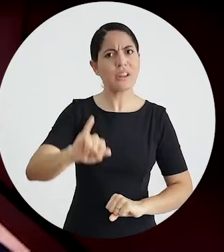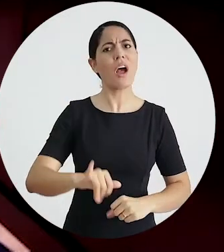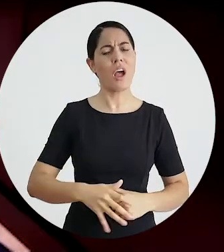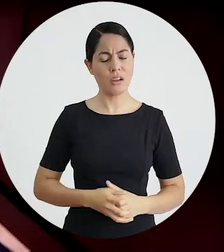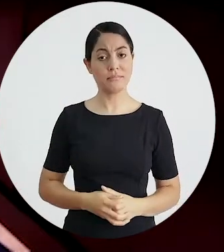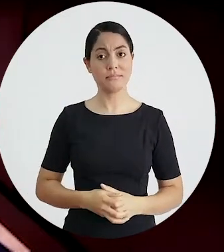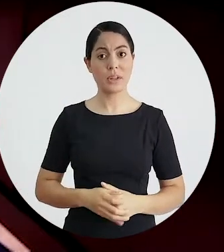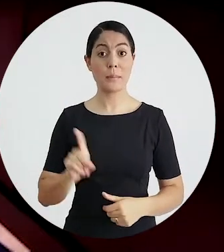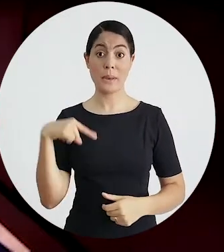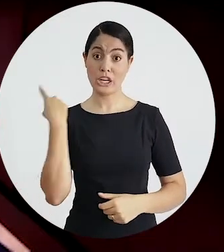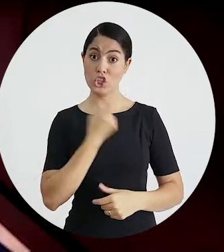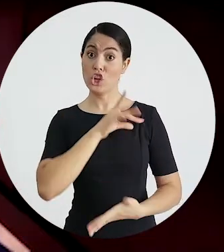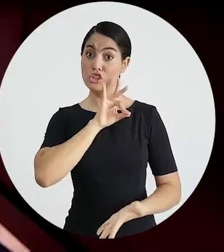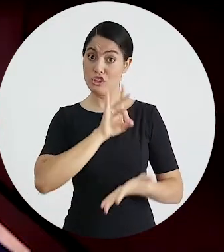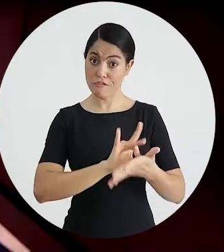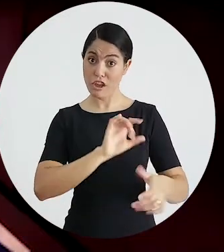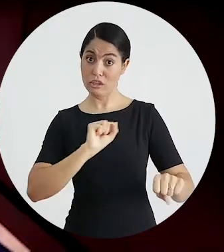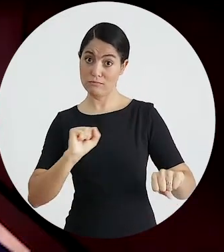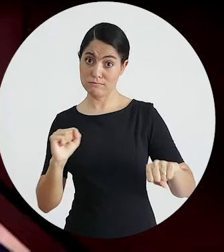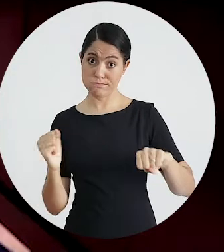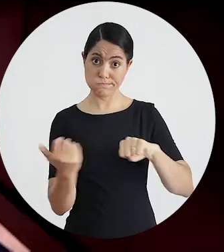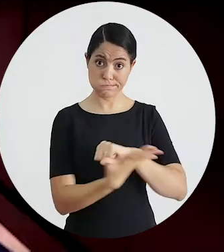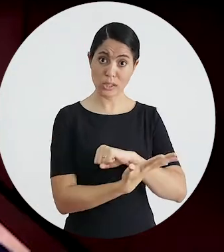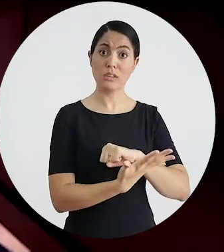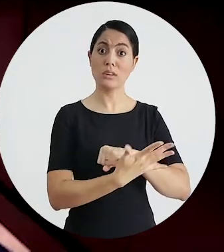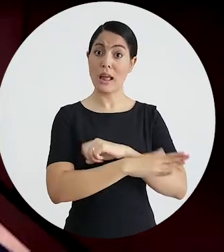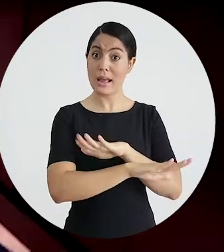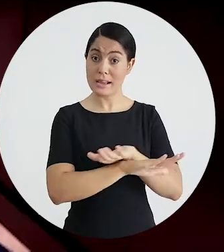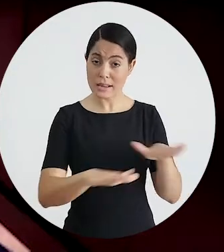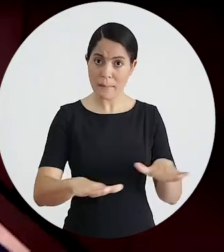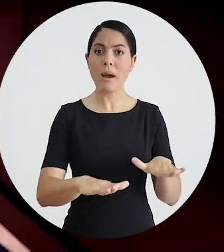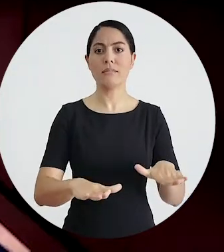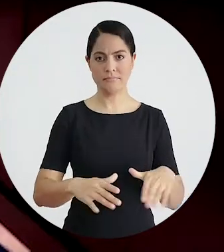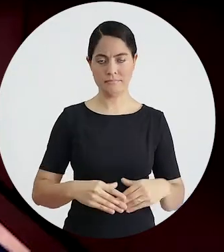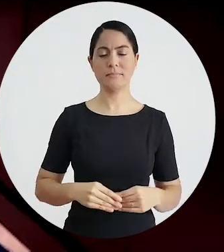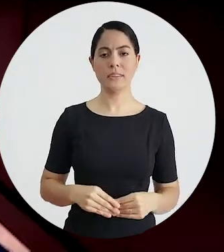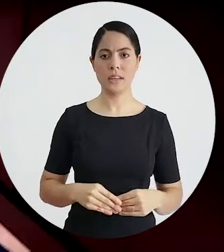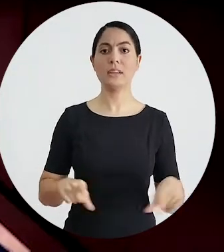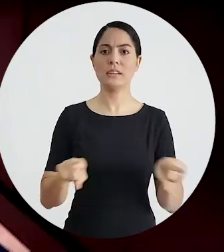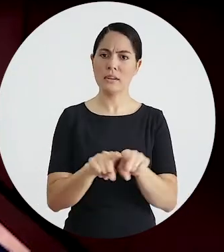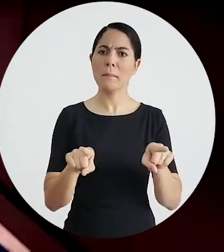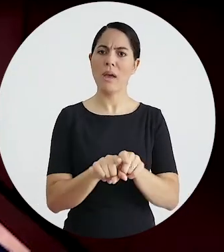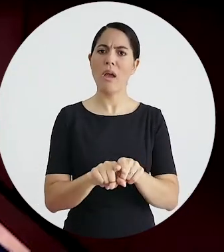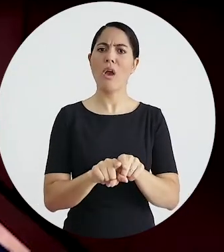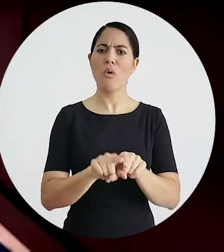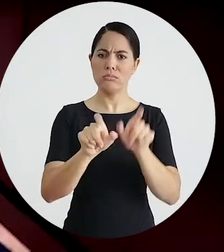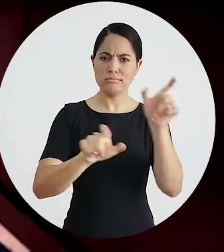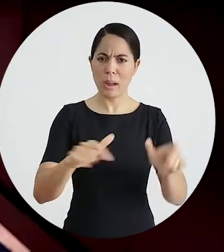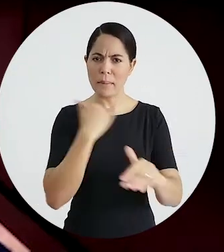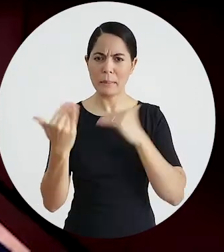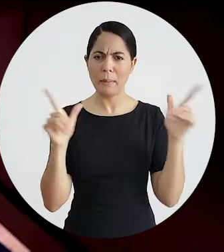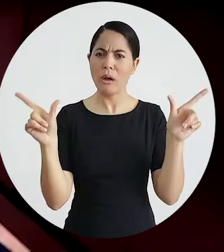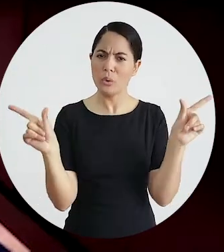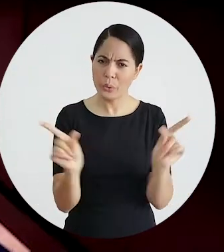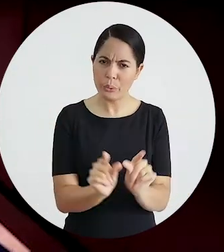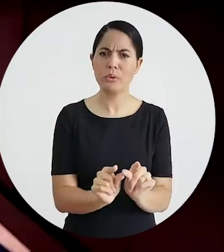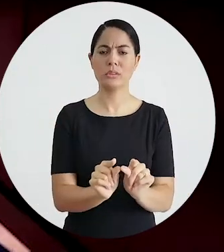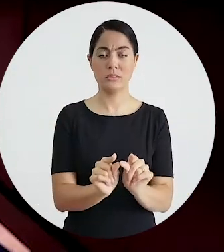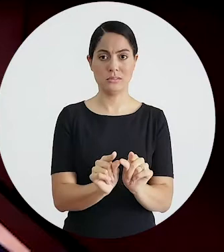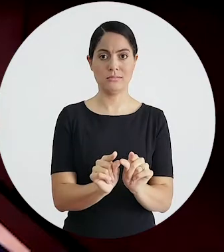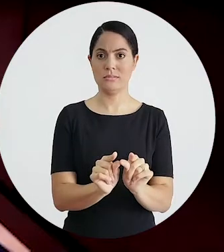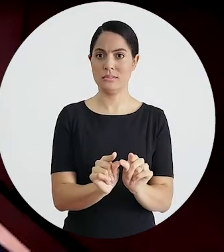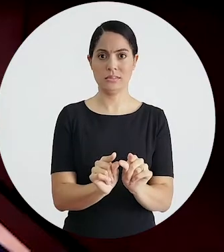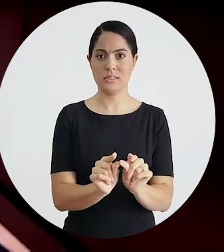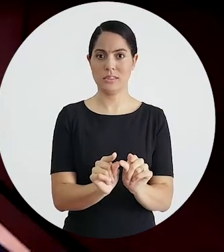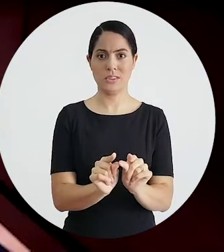nação para que possamos debelar este mal do coronavírus e diminuir o número de mortos